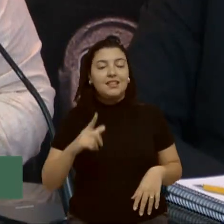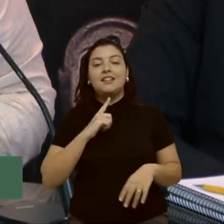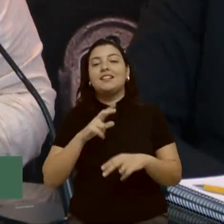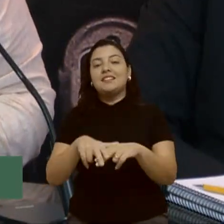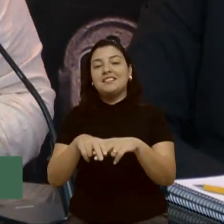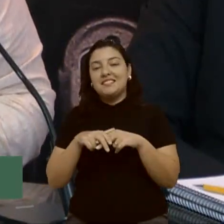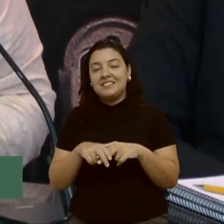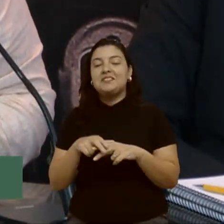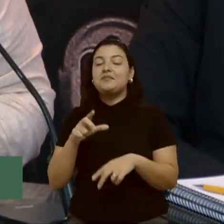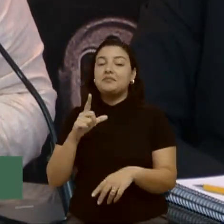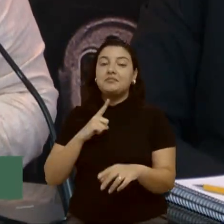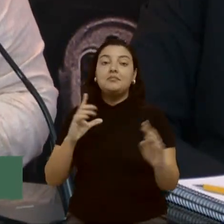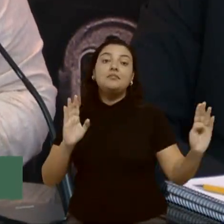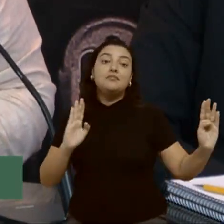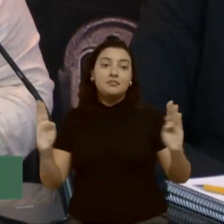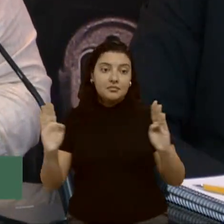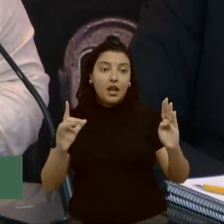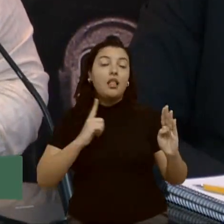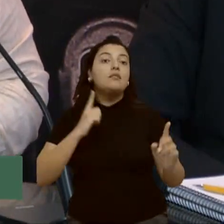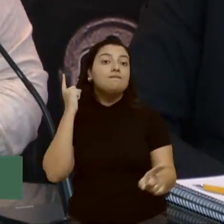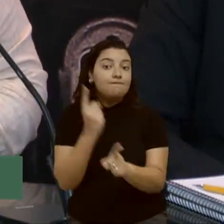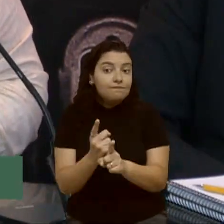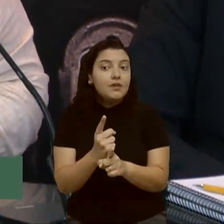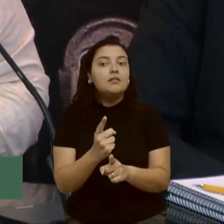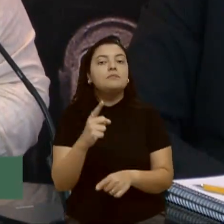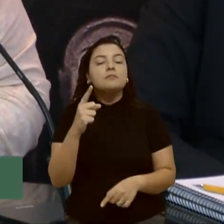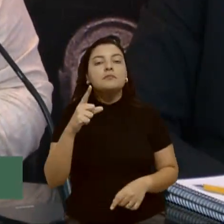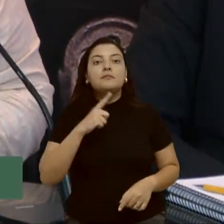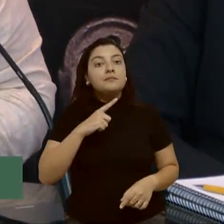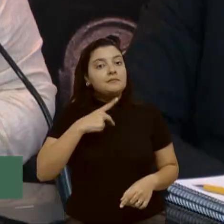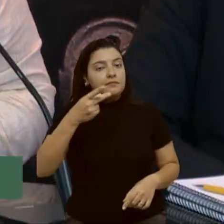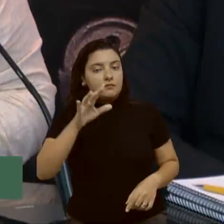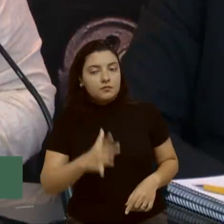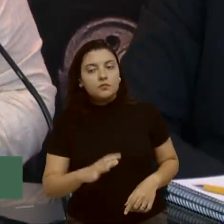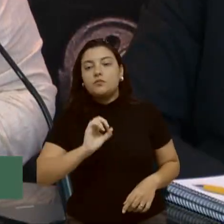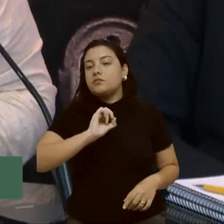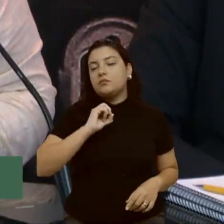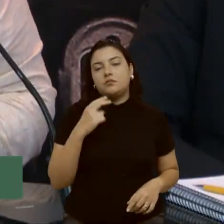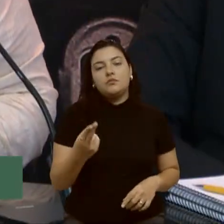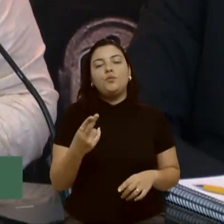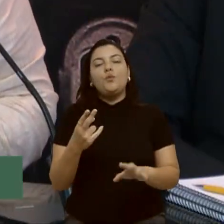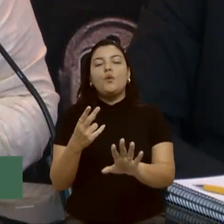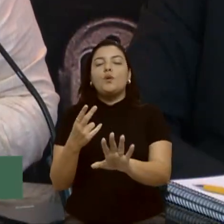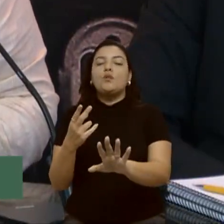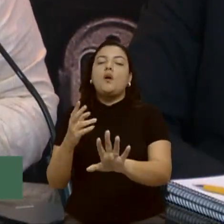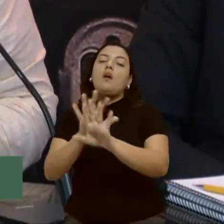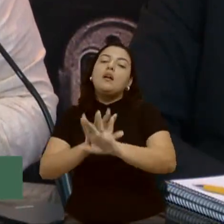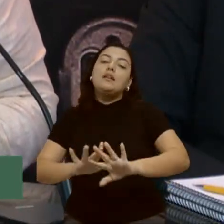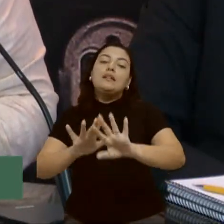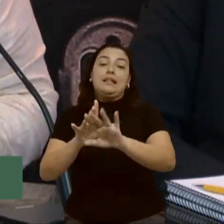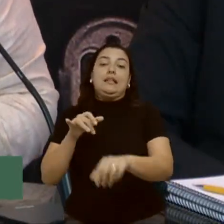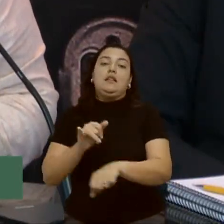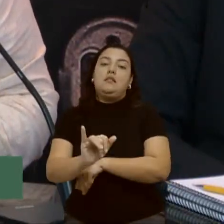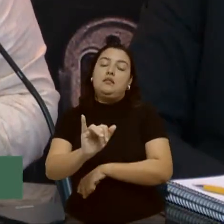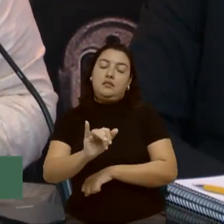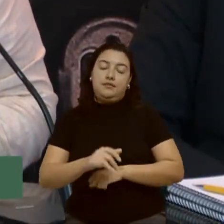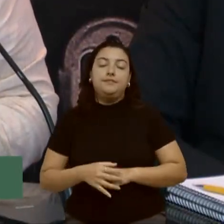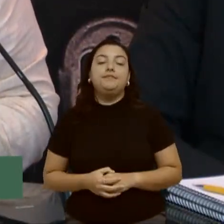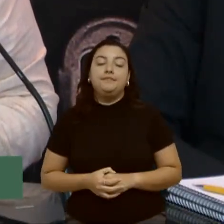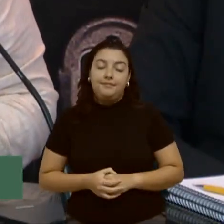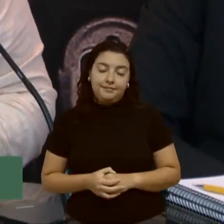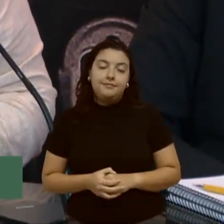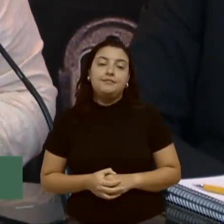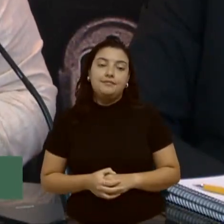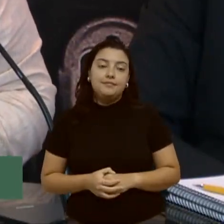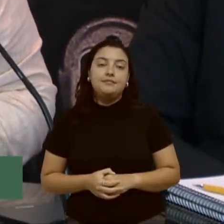entrarem em promoção desse período, se de fato estão em promoção, ou se está ali, na verdade, fazendo, né, enganando